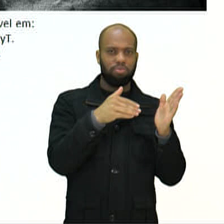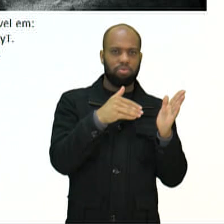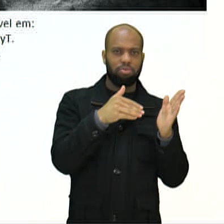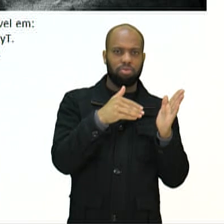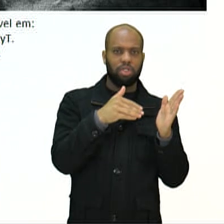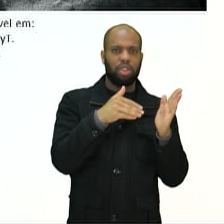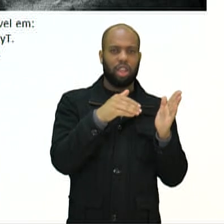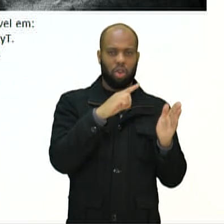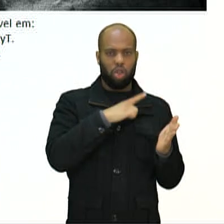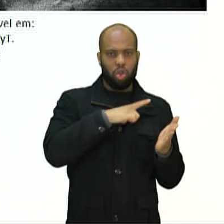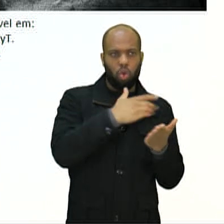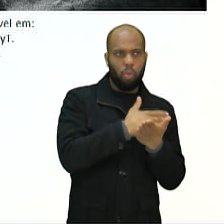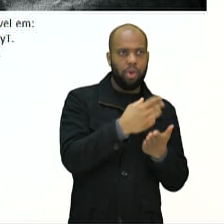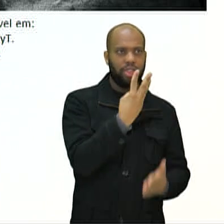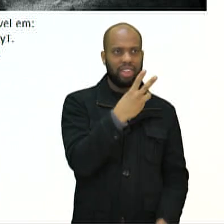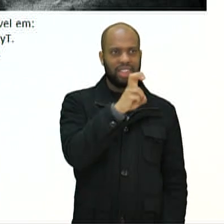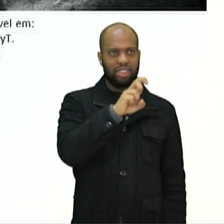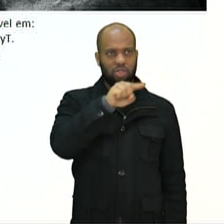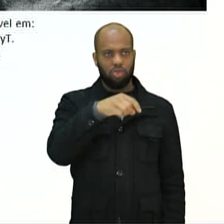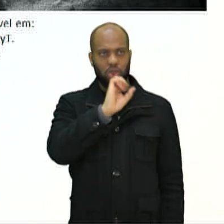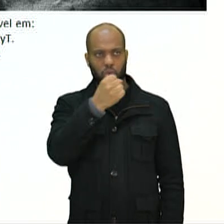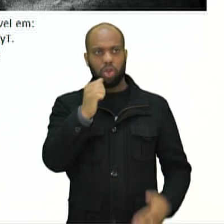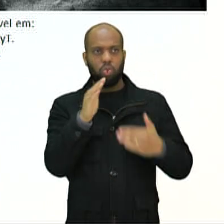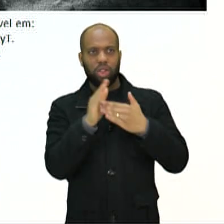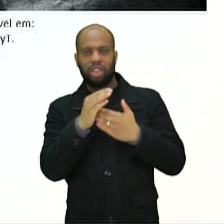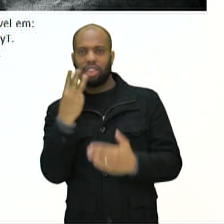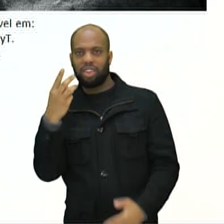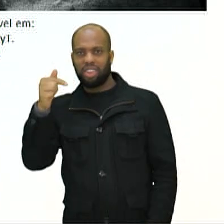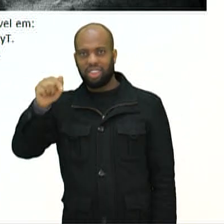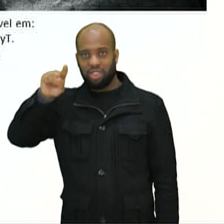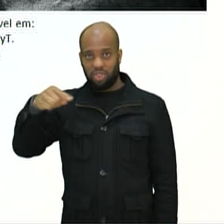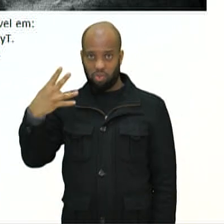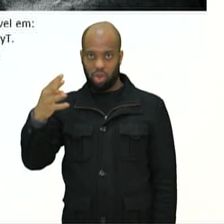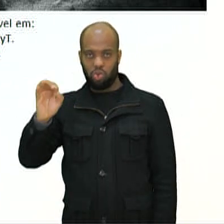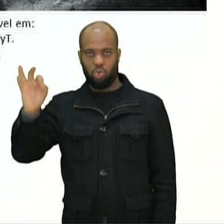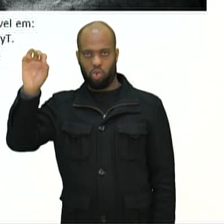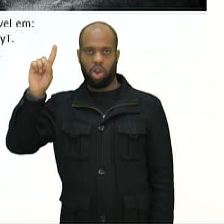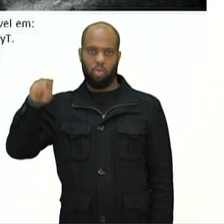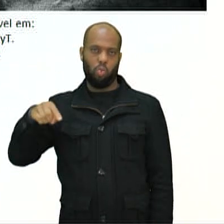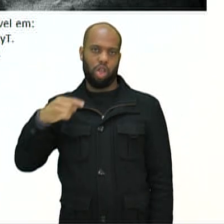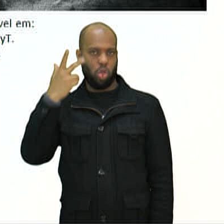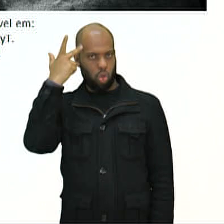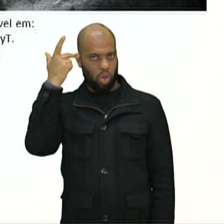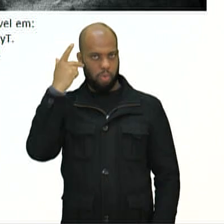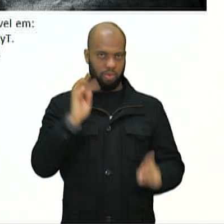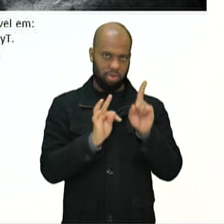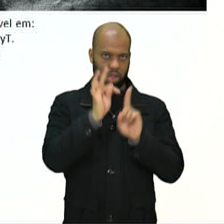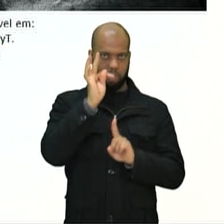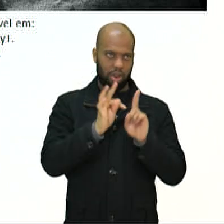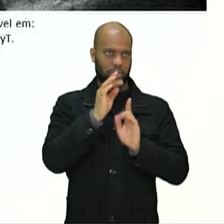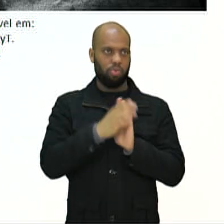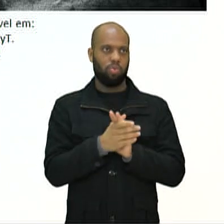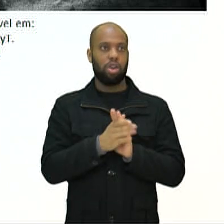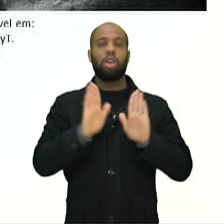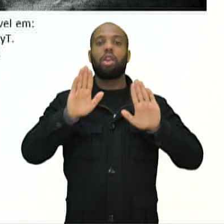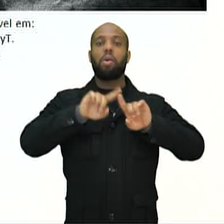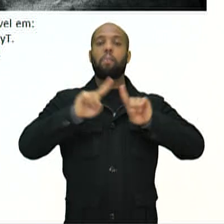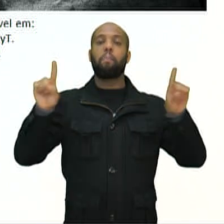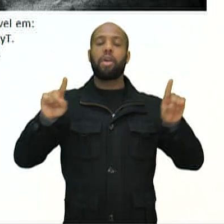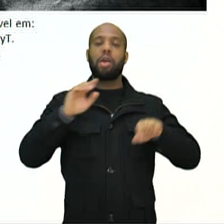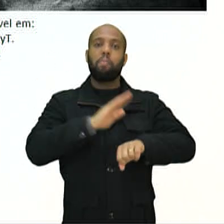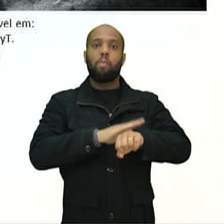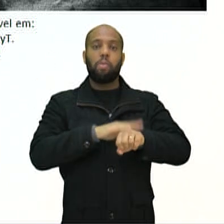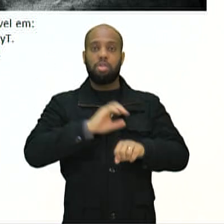e 37,4 graus, de acordo com a literatura. O metabolismo durante o exercício físico. Então, as reações